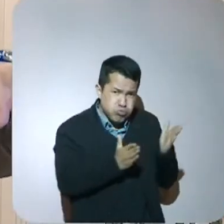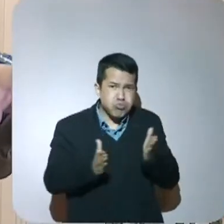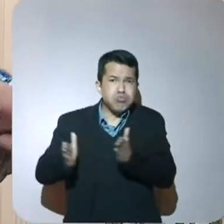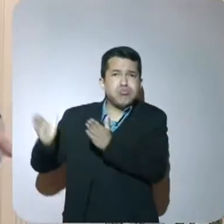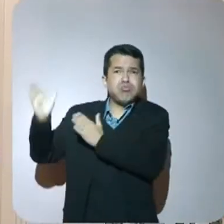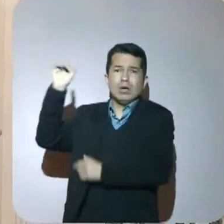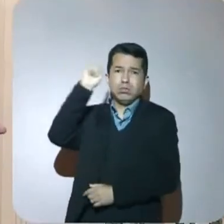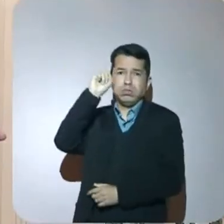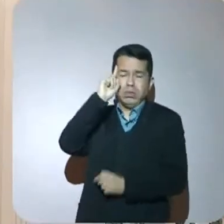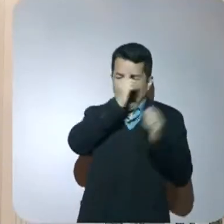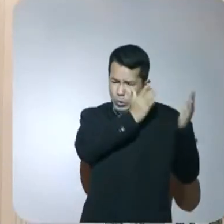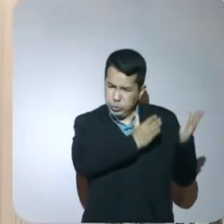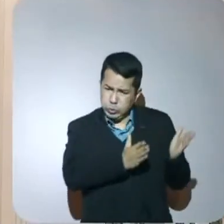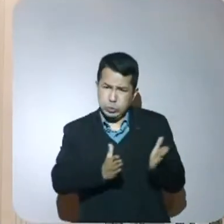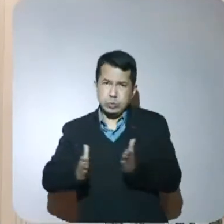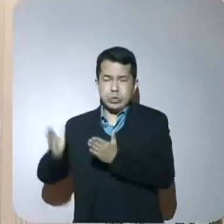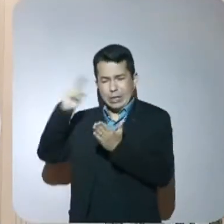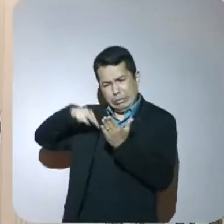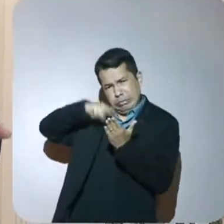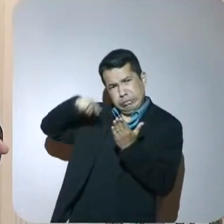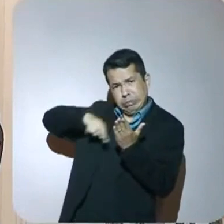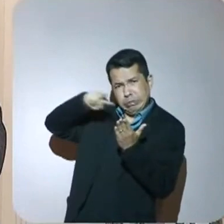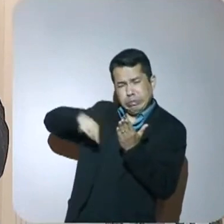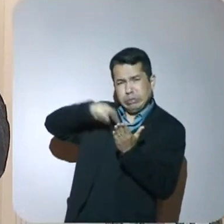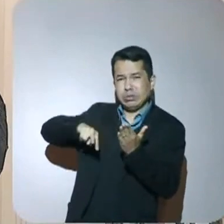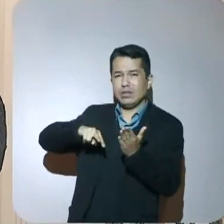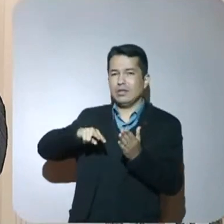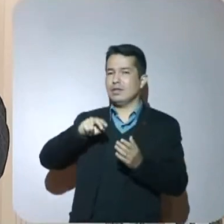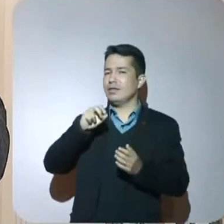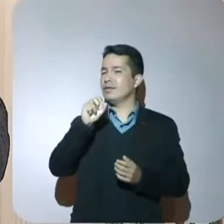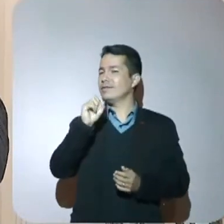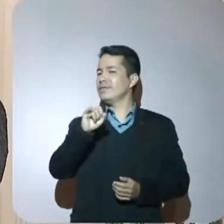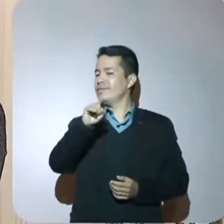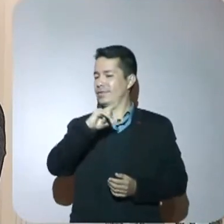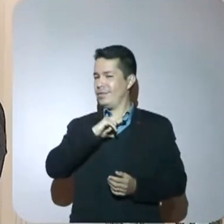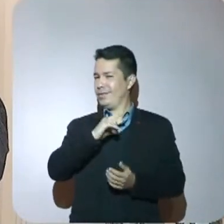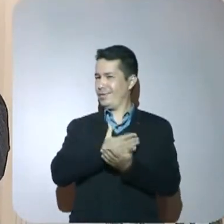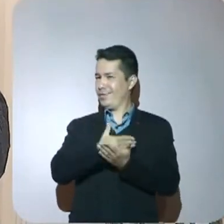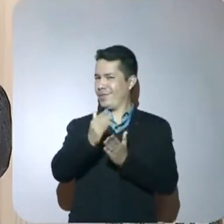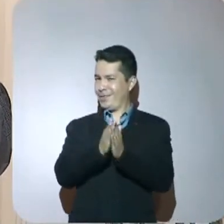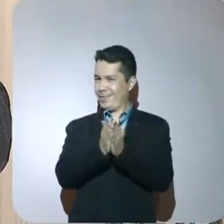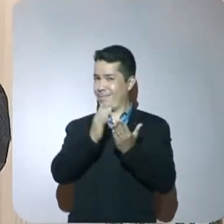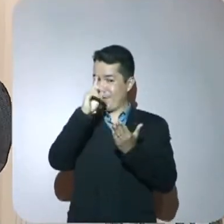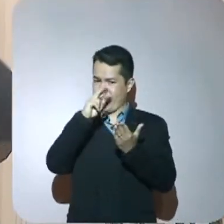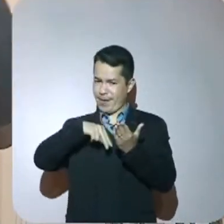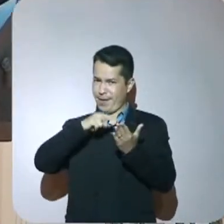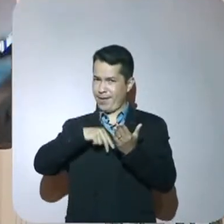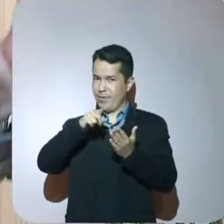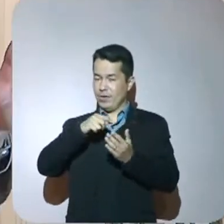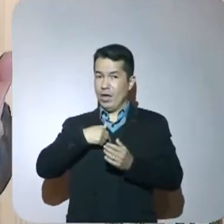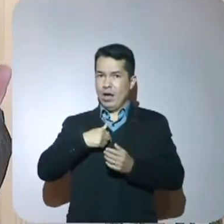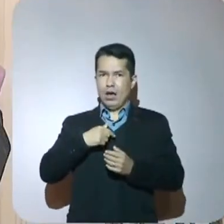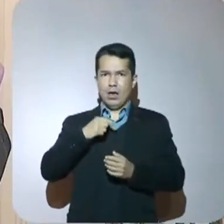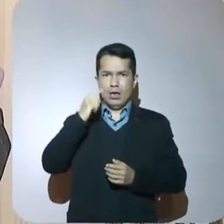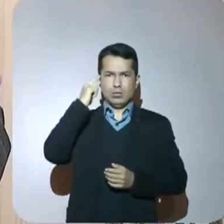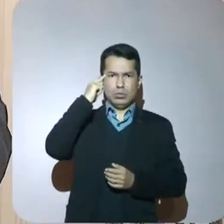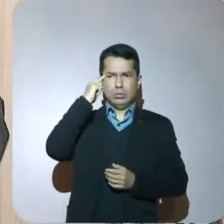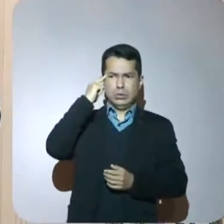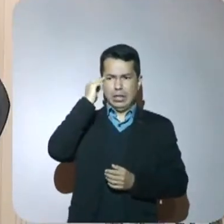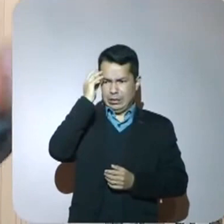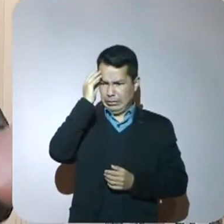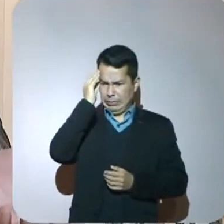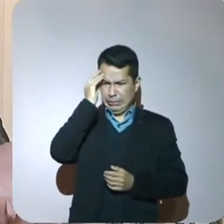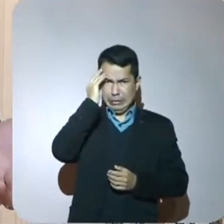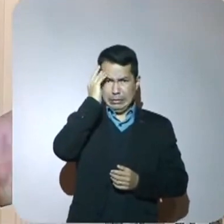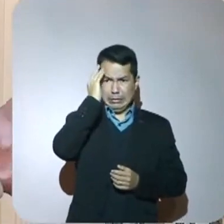começar a ler a Bíblia toda, você vai querer aprender mais, você vai ter dúvidas, você vai querer conversar com alguém. E o Senhor vai usar essas dúvidas